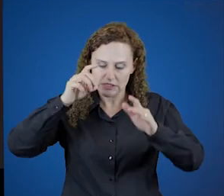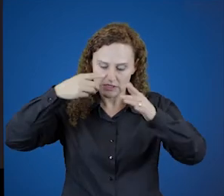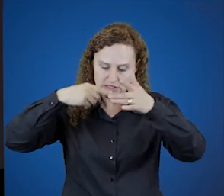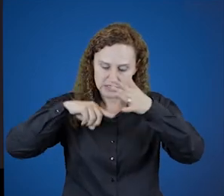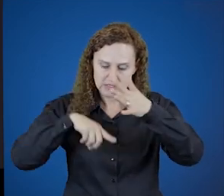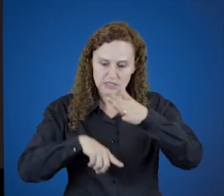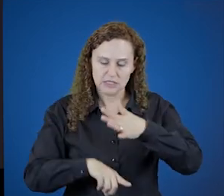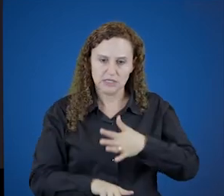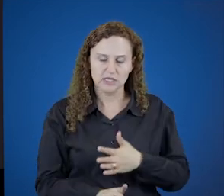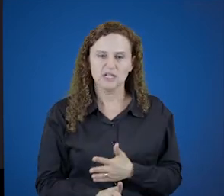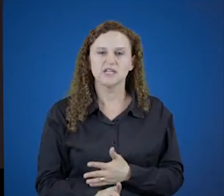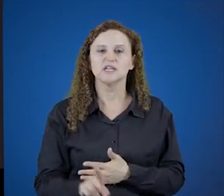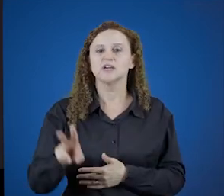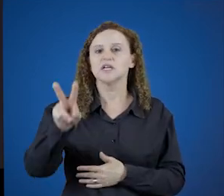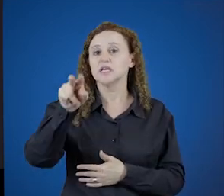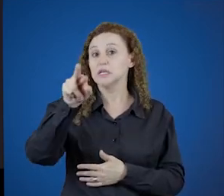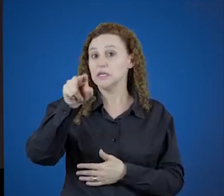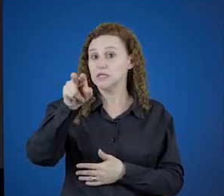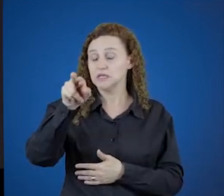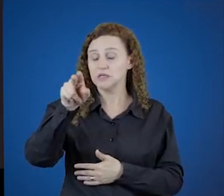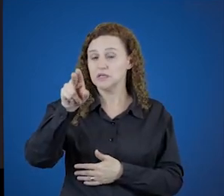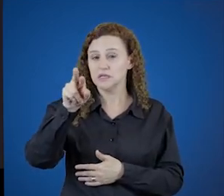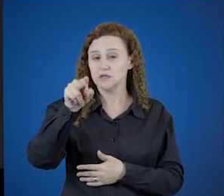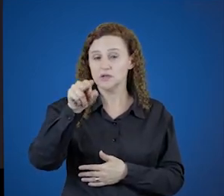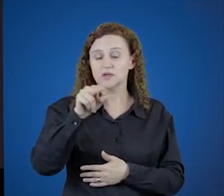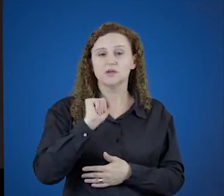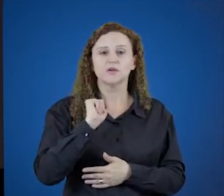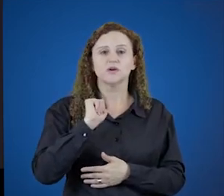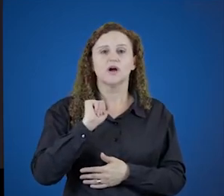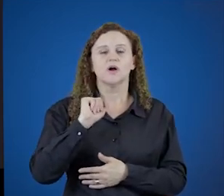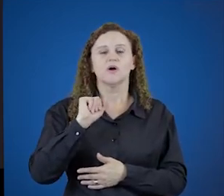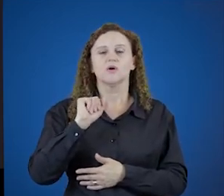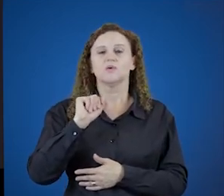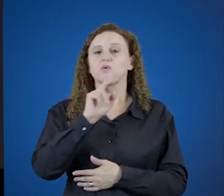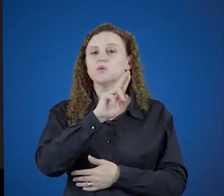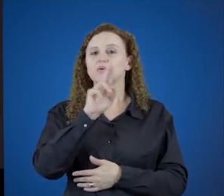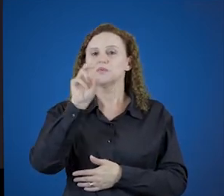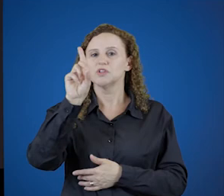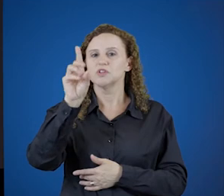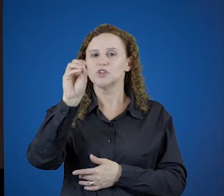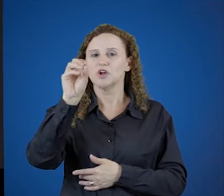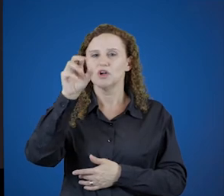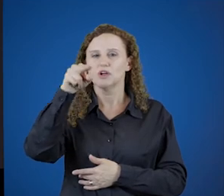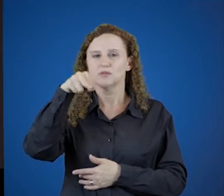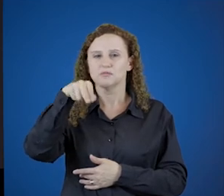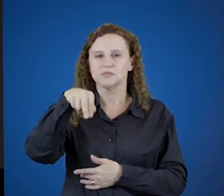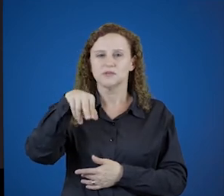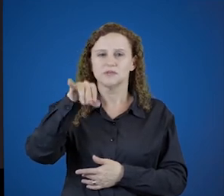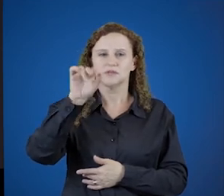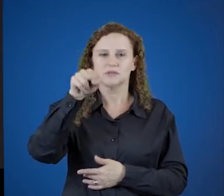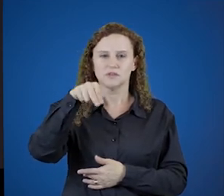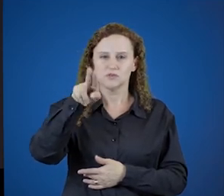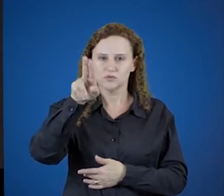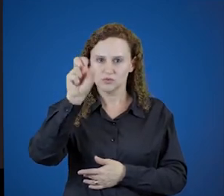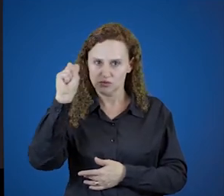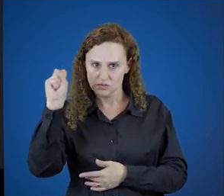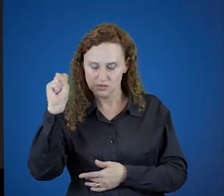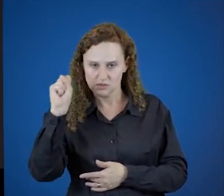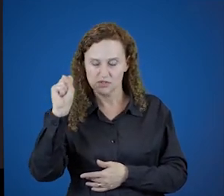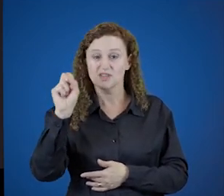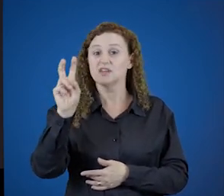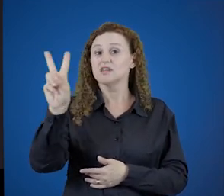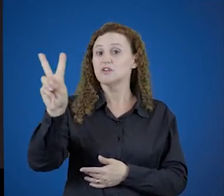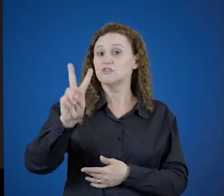se declina igual seguindo a palavra de modelo lá do - com exceção que o